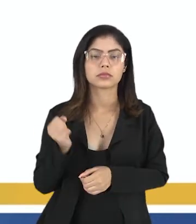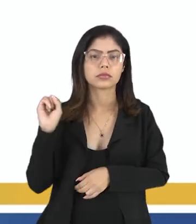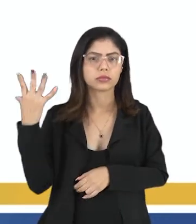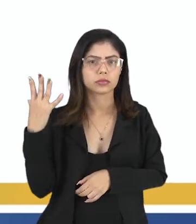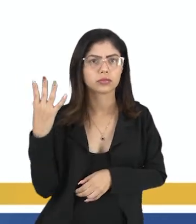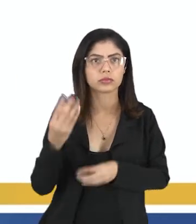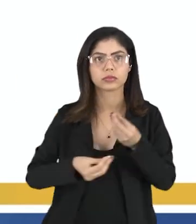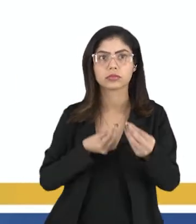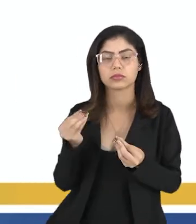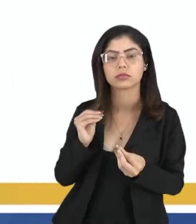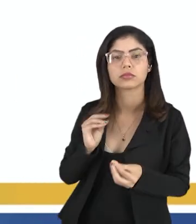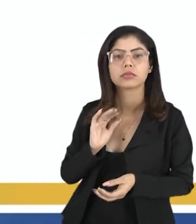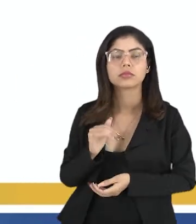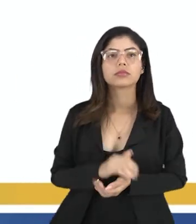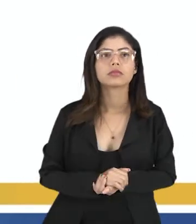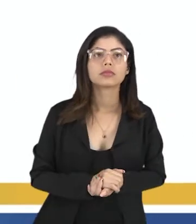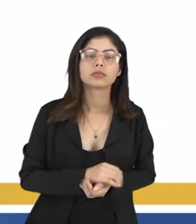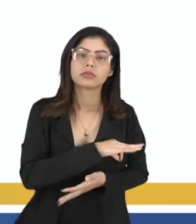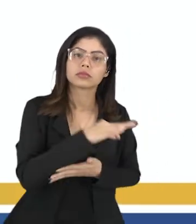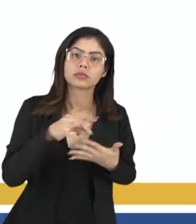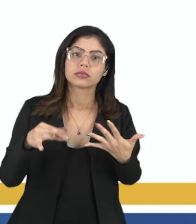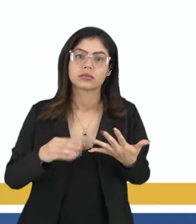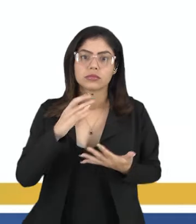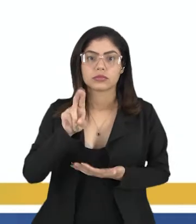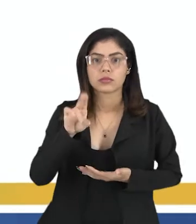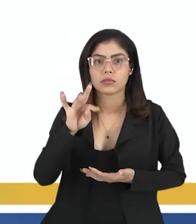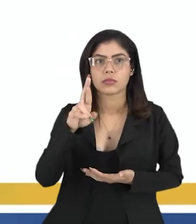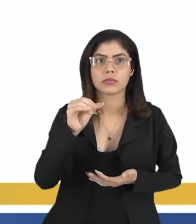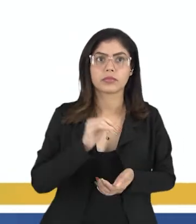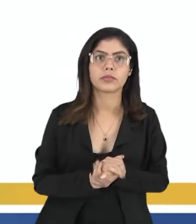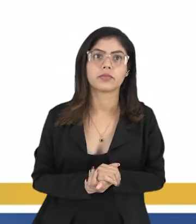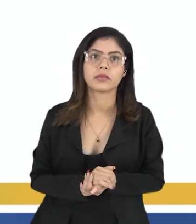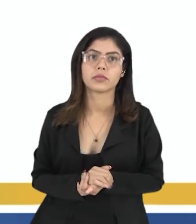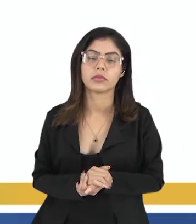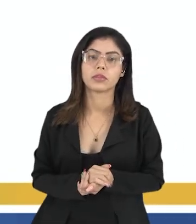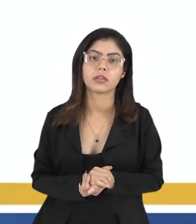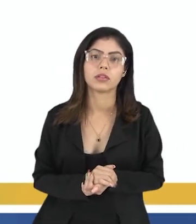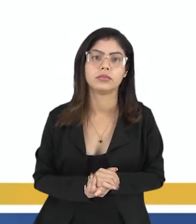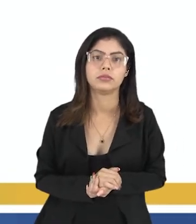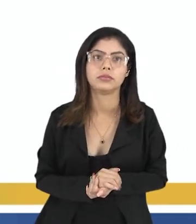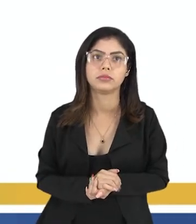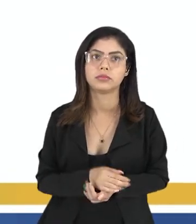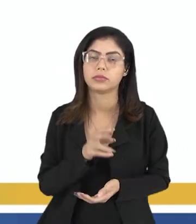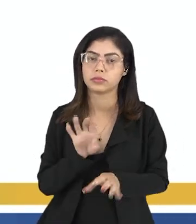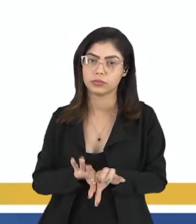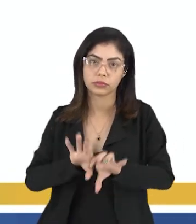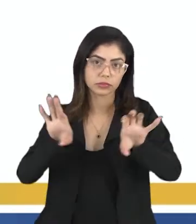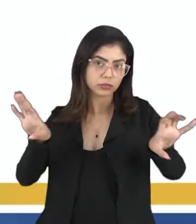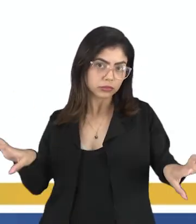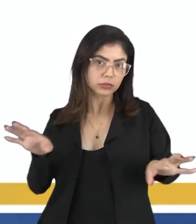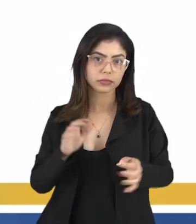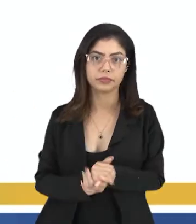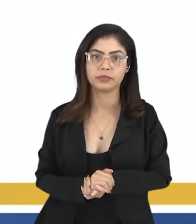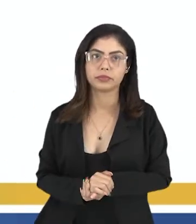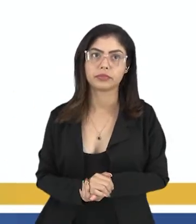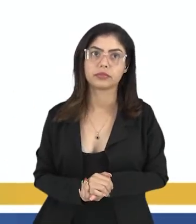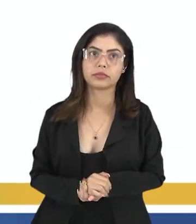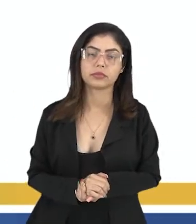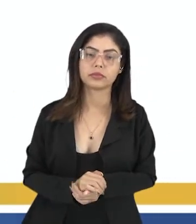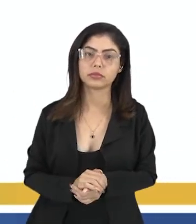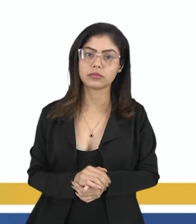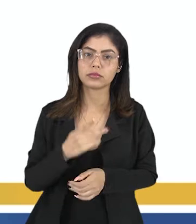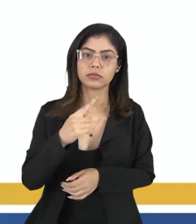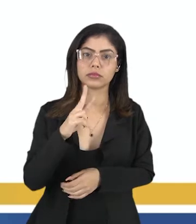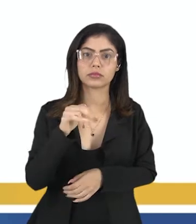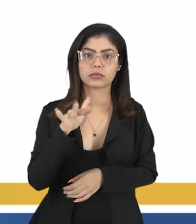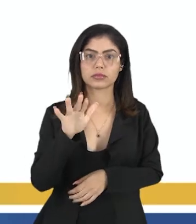aconteceu o deslocamento. Então, o elemento químico cobre aqui, ó, deslocou, né? Separou a